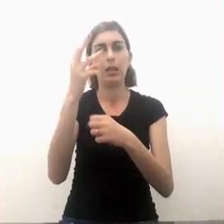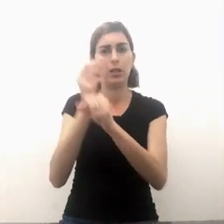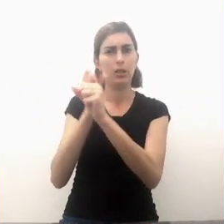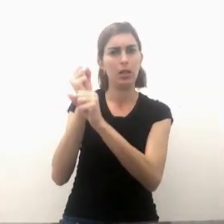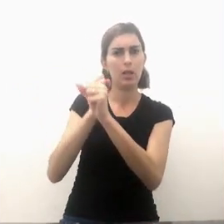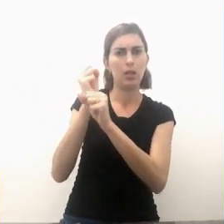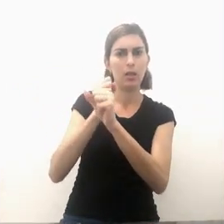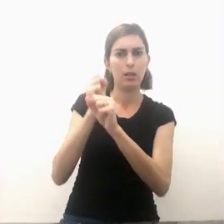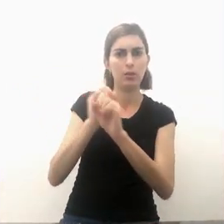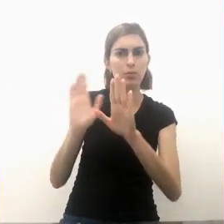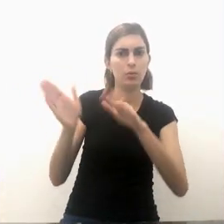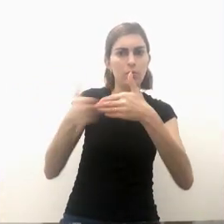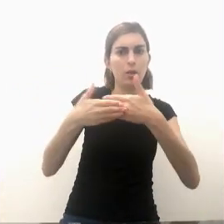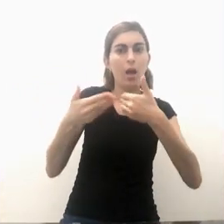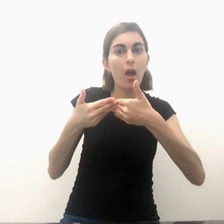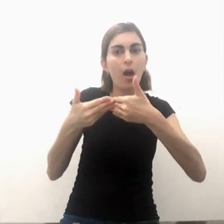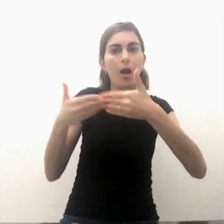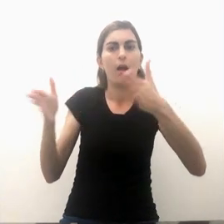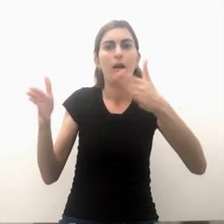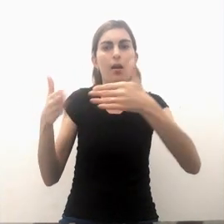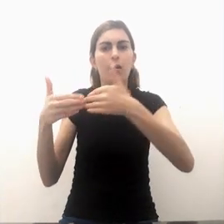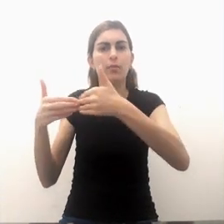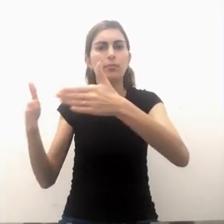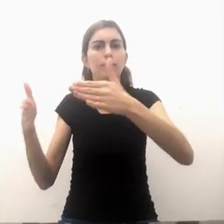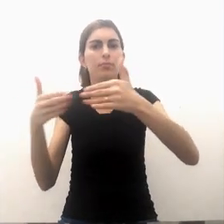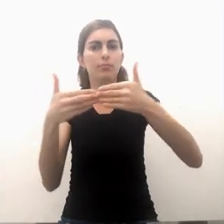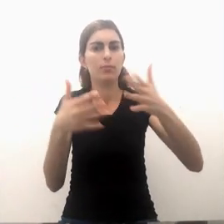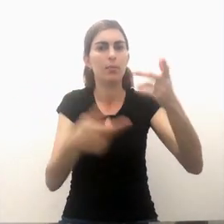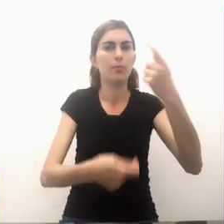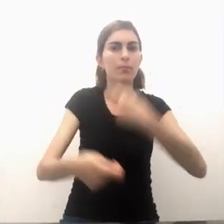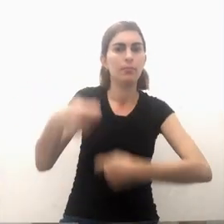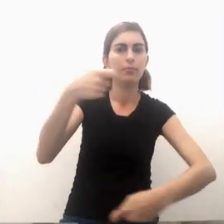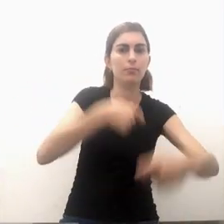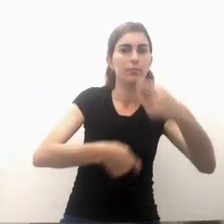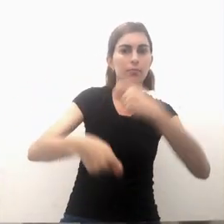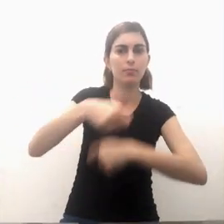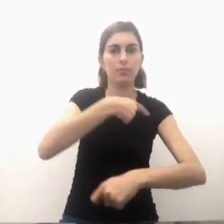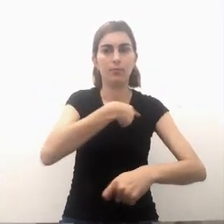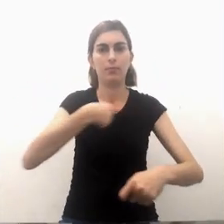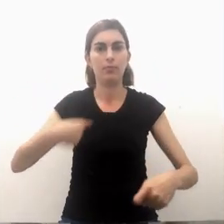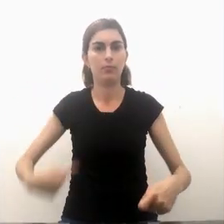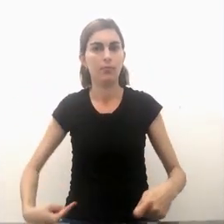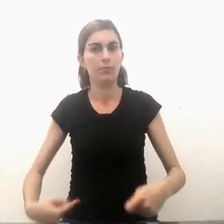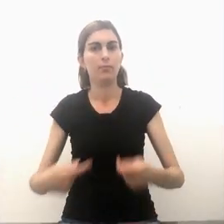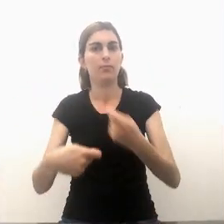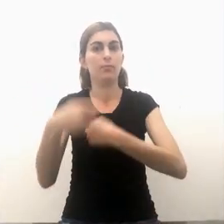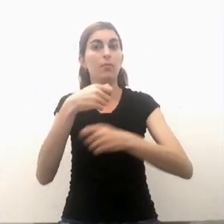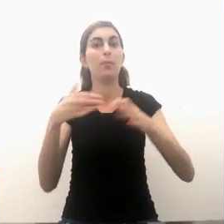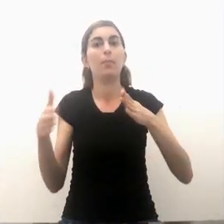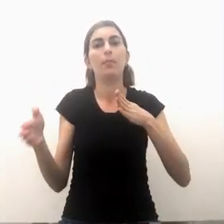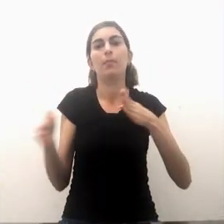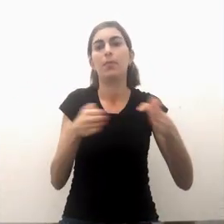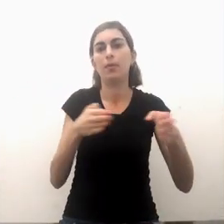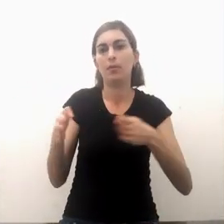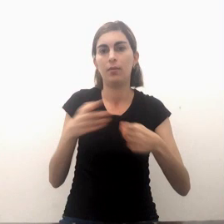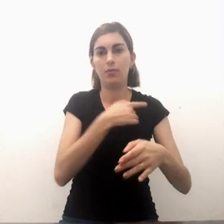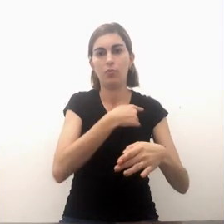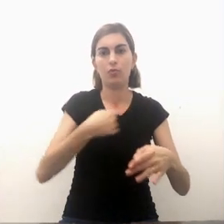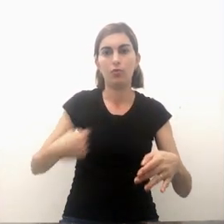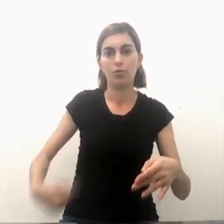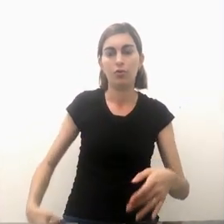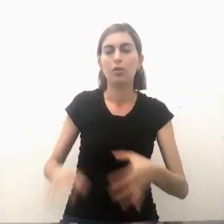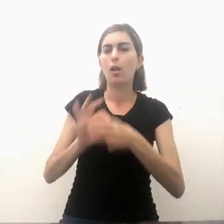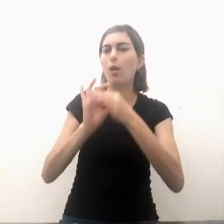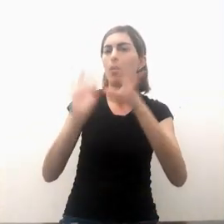anos de isolamento, ele abre as portas do mercado chinês, tá, gente? E é nesse período que a China